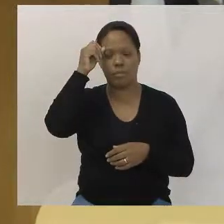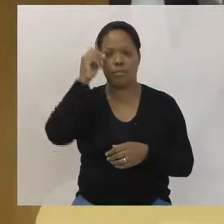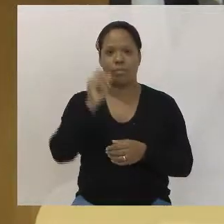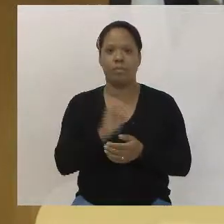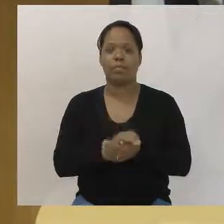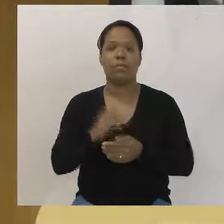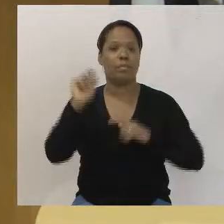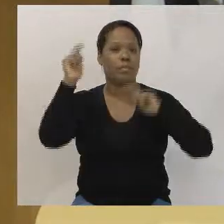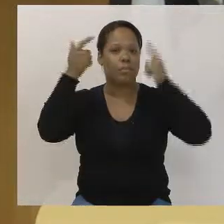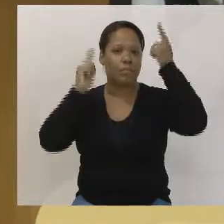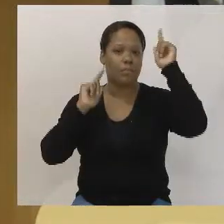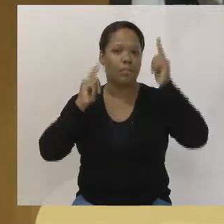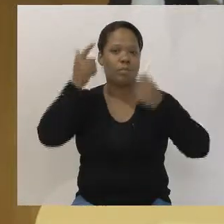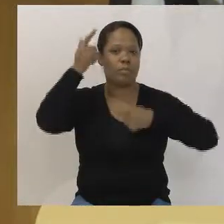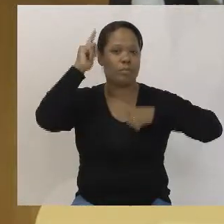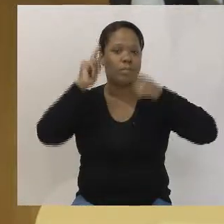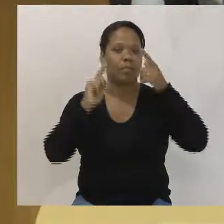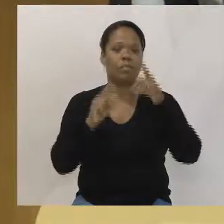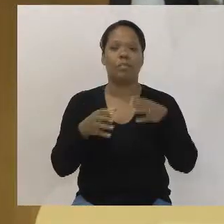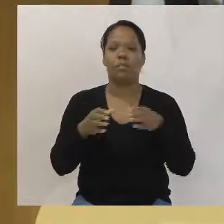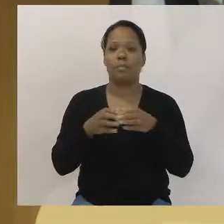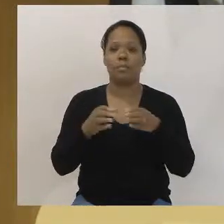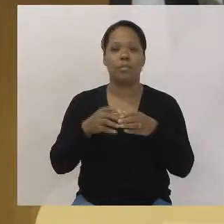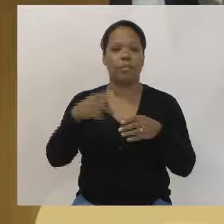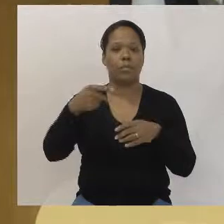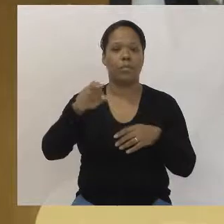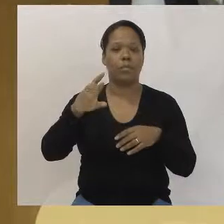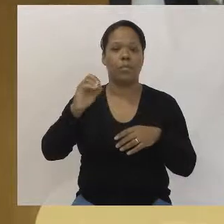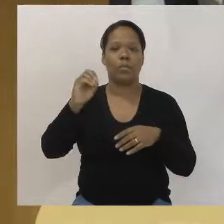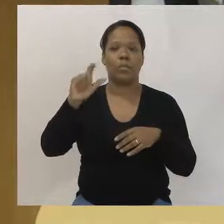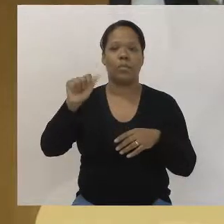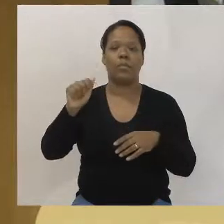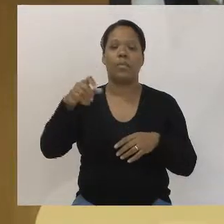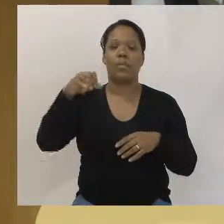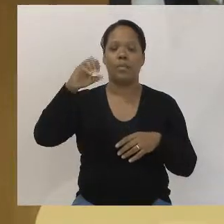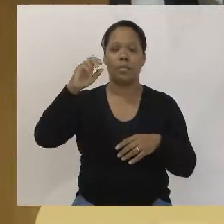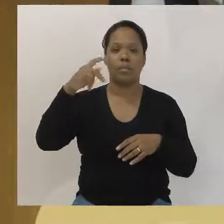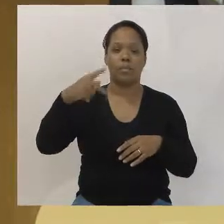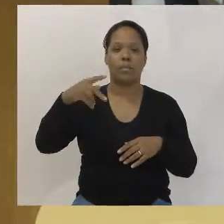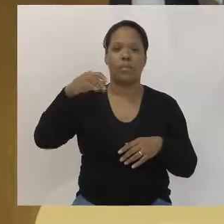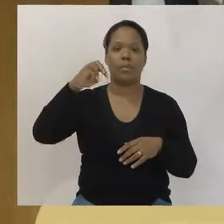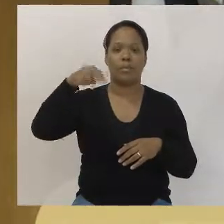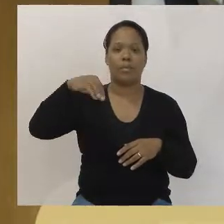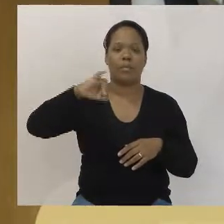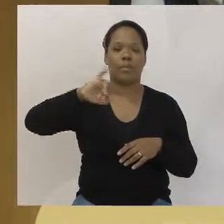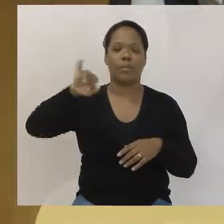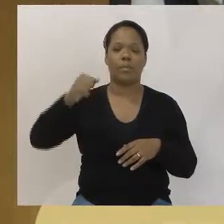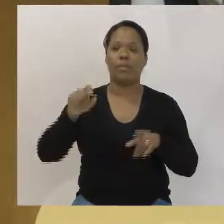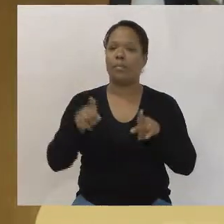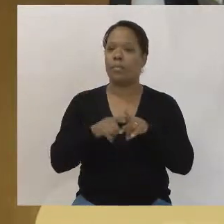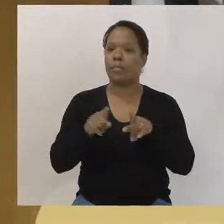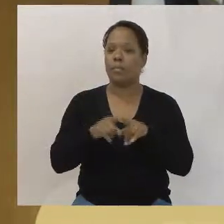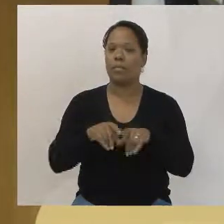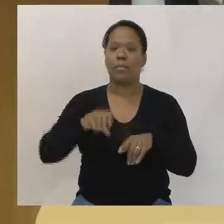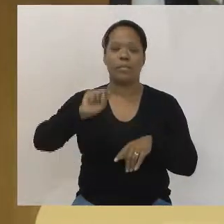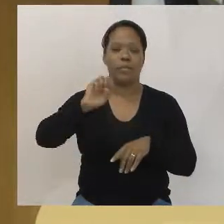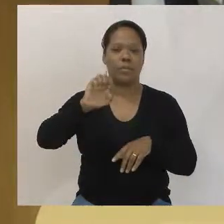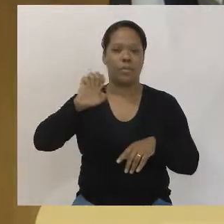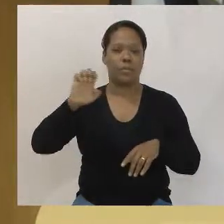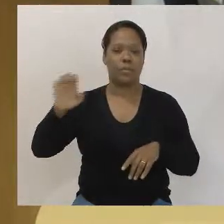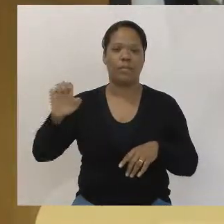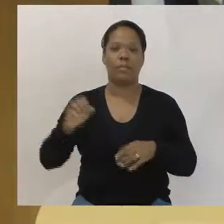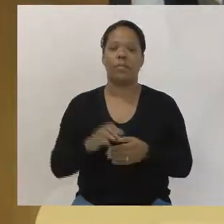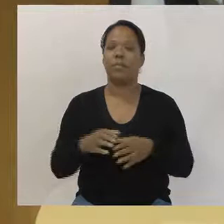cultural a fundação procon a prolar o ipmj o site que são autarquias e